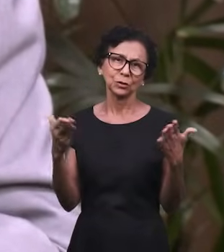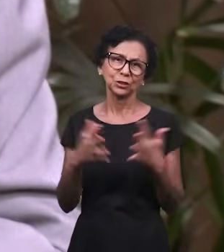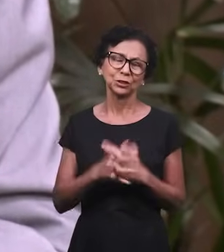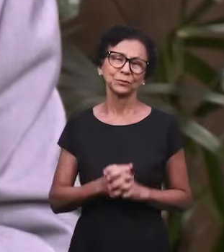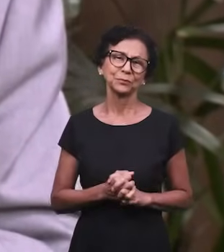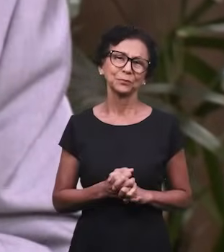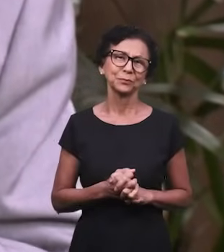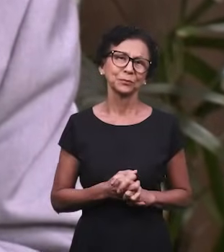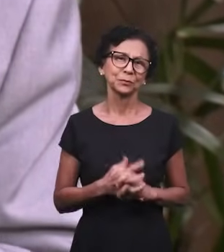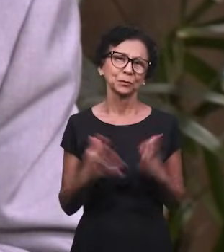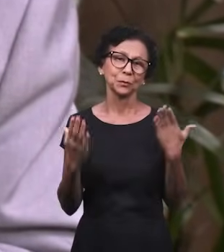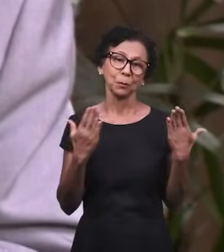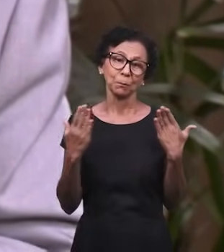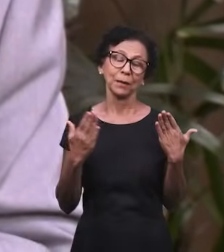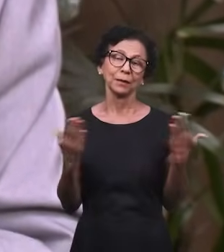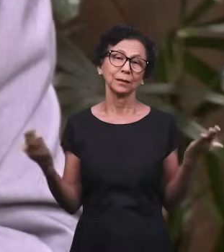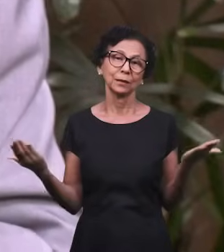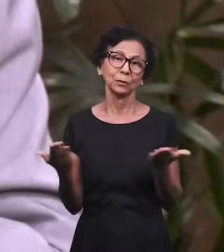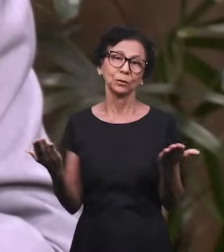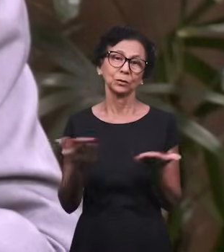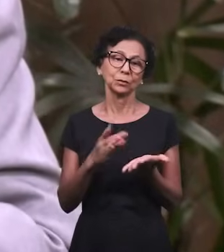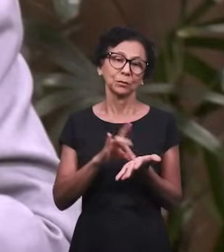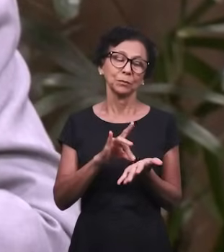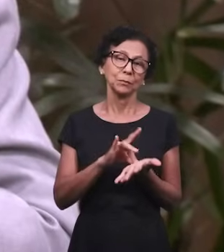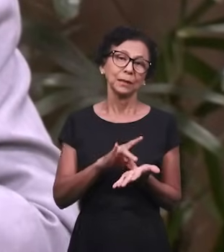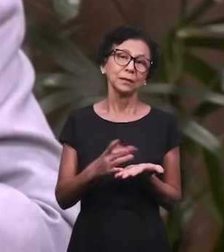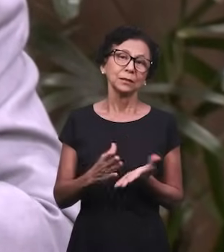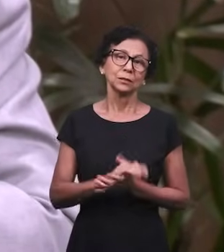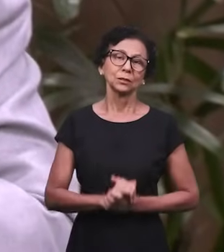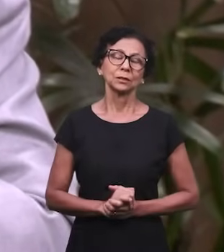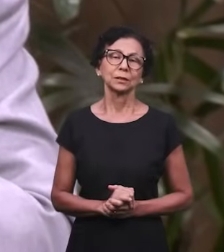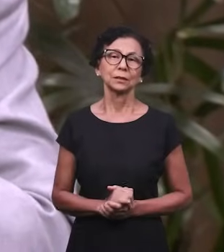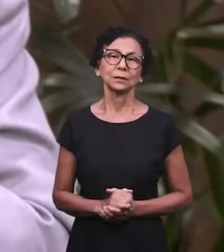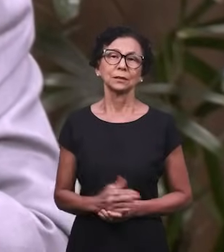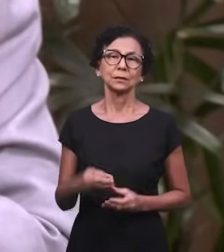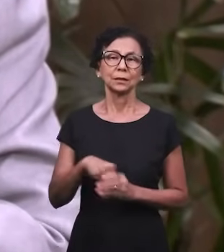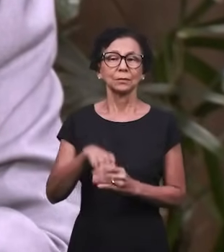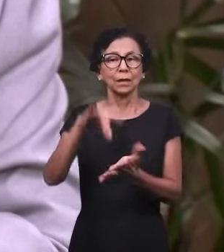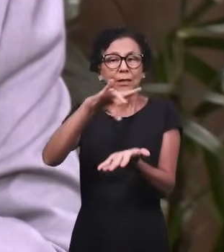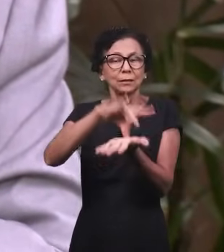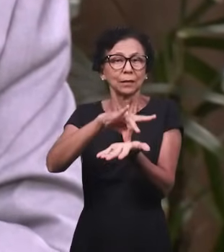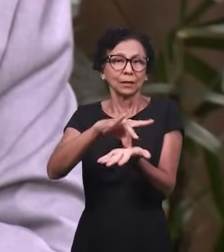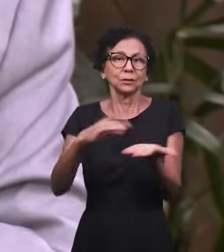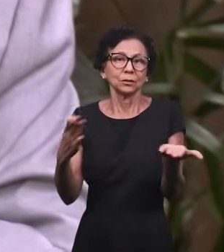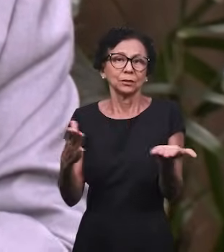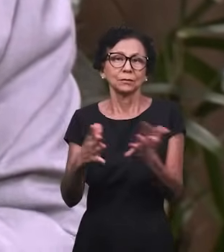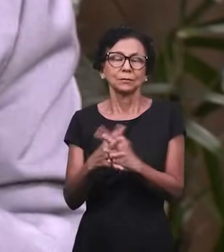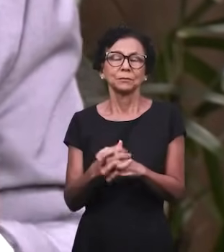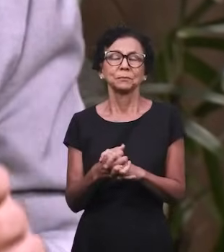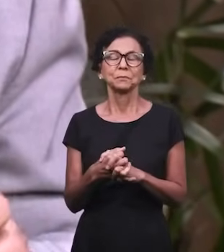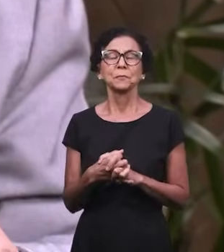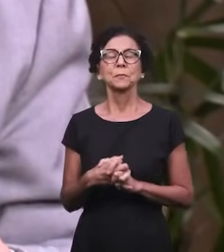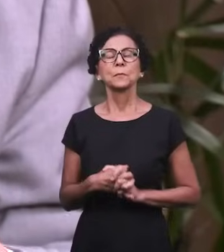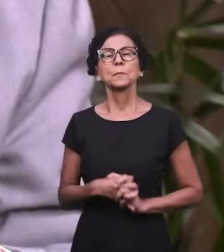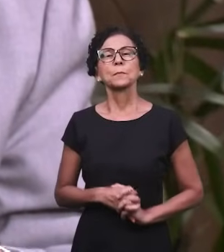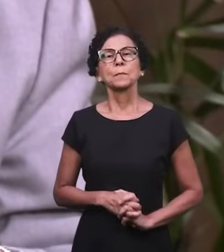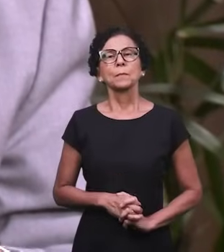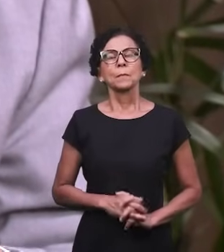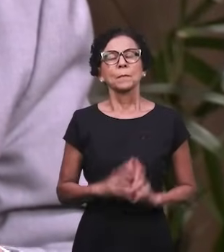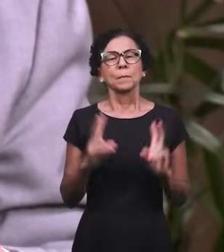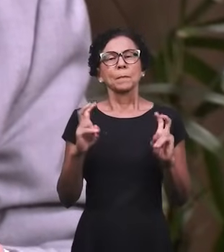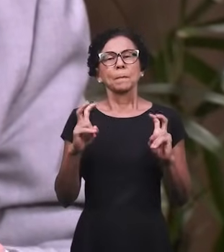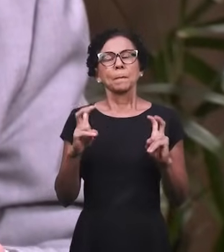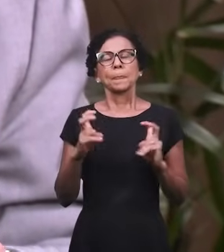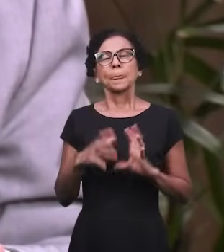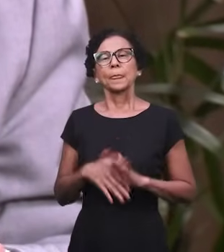um um ensino não é aplicando a a a nossa realidade eh interessante que o tema do programa de hoje